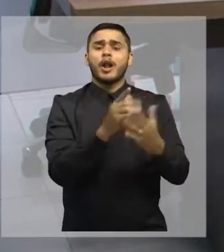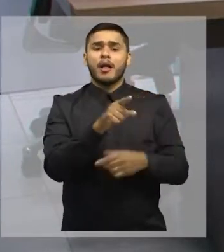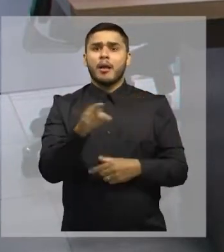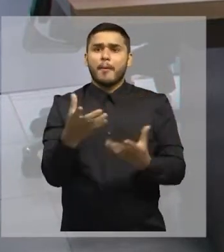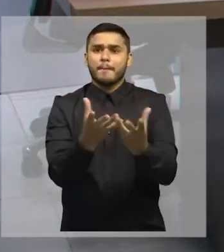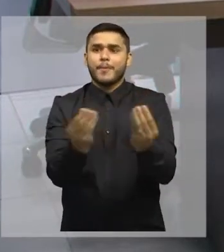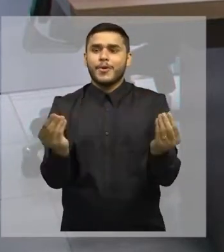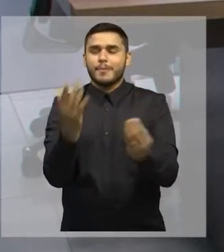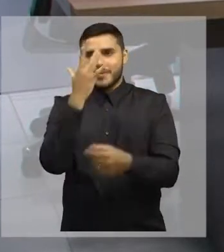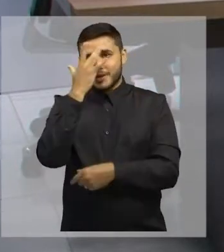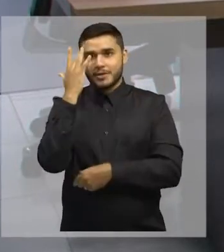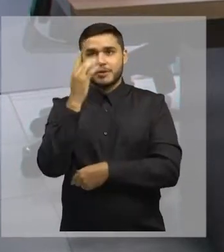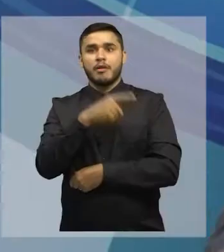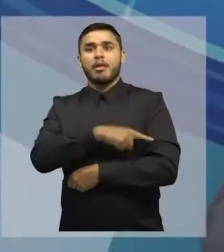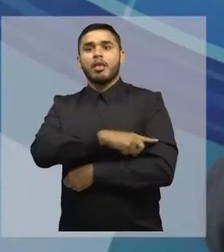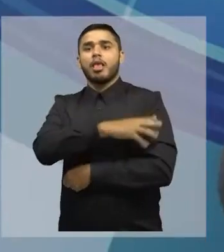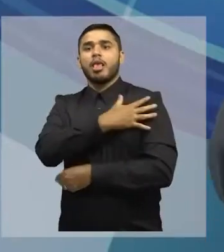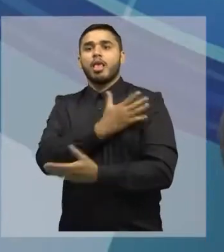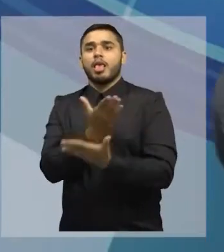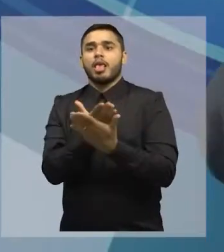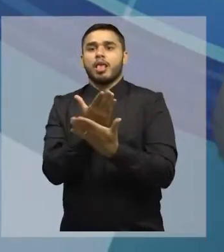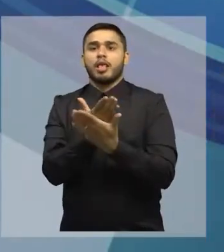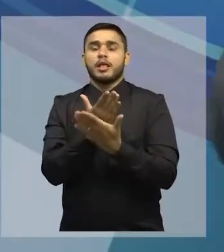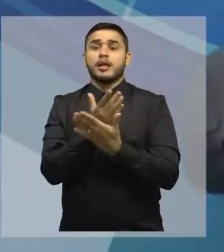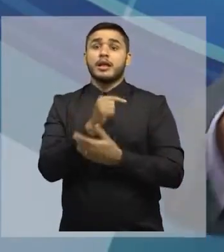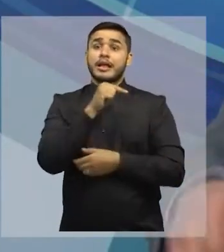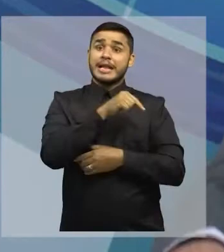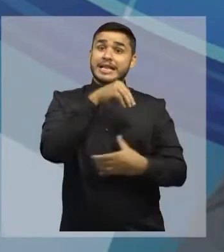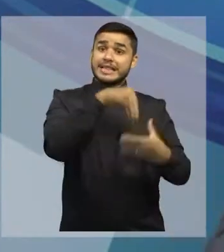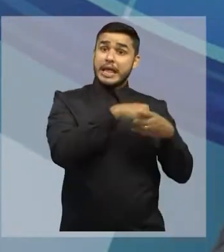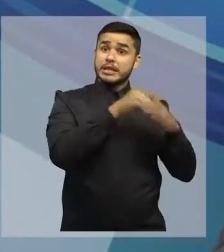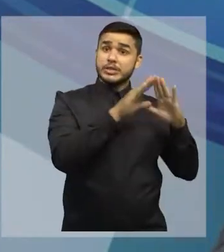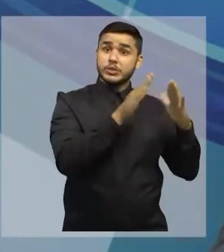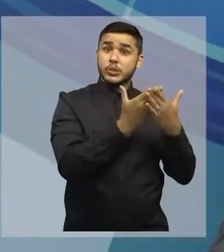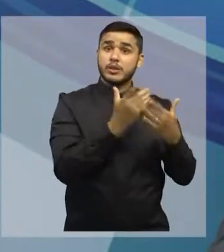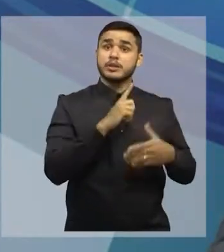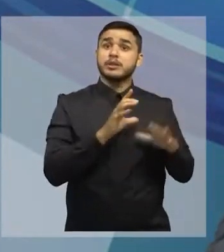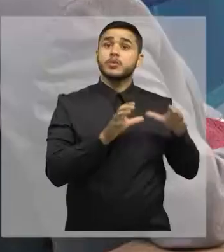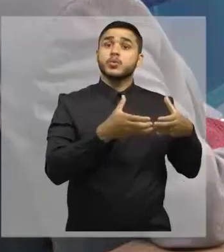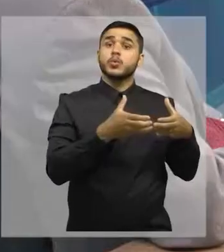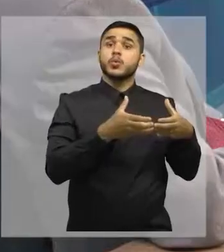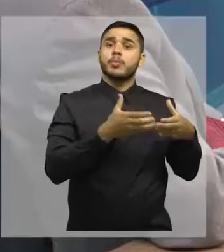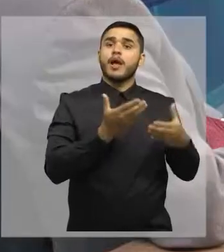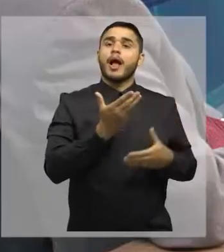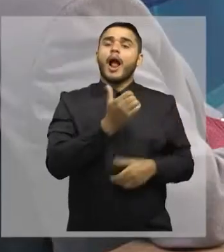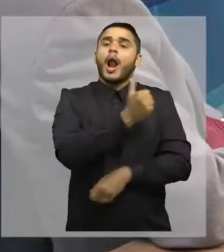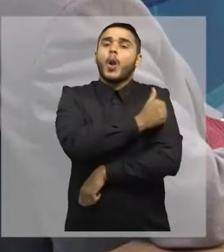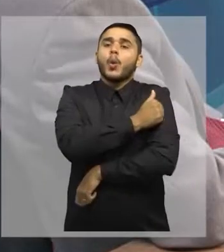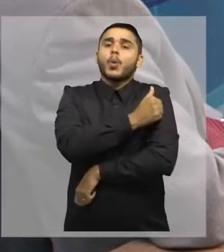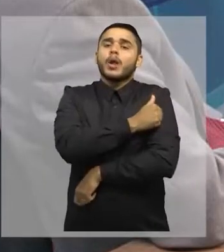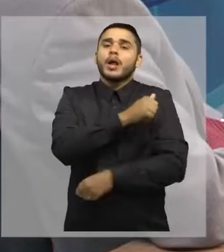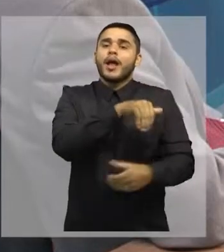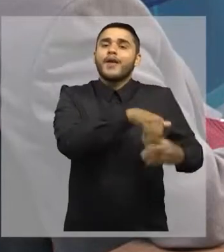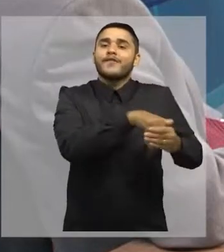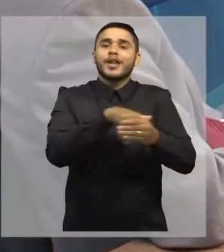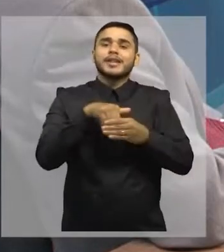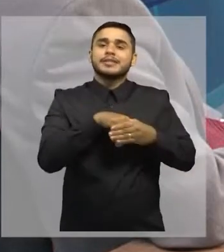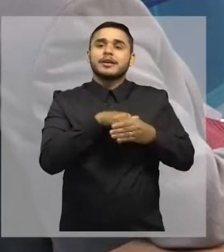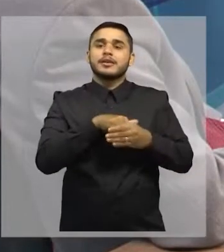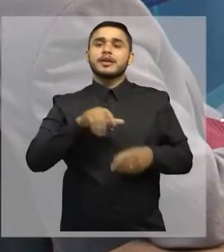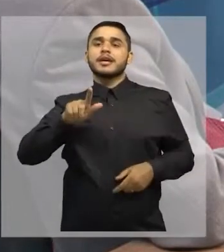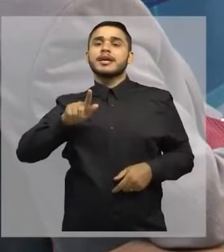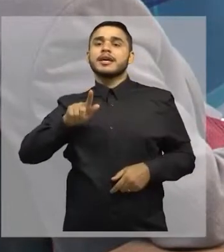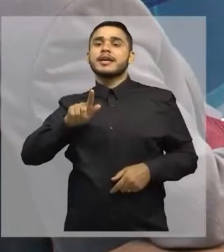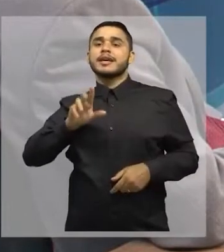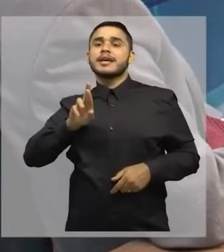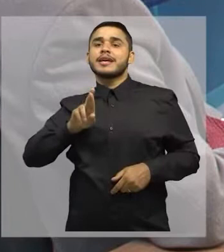né, antigamente tinha um tal dos grêmios, né, de disputa das escolas e tal. É como se tivesse chegado ao poder um representante